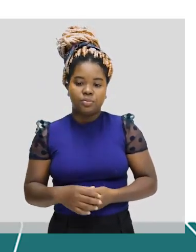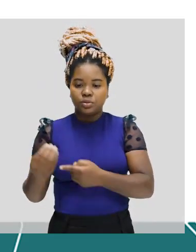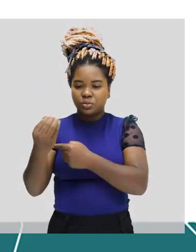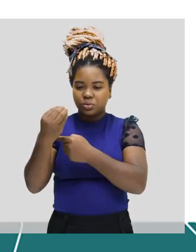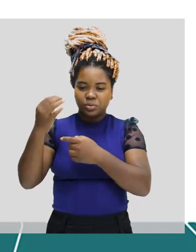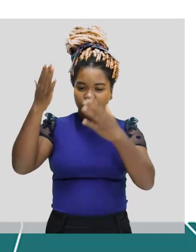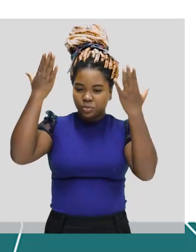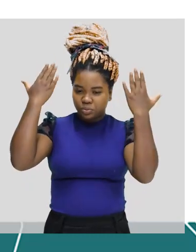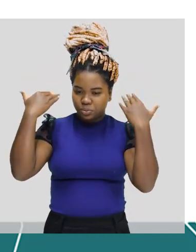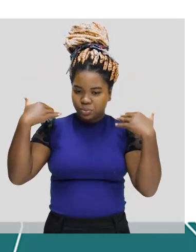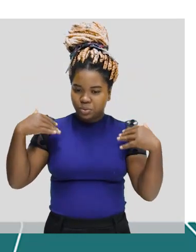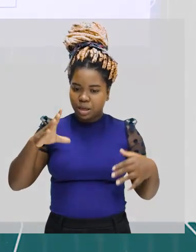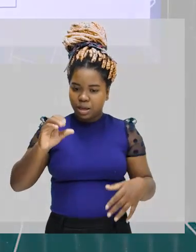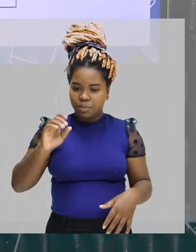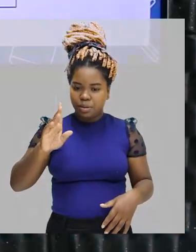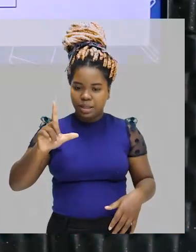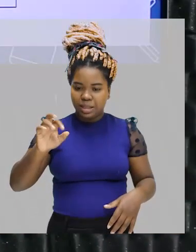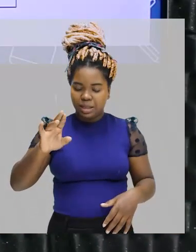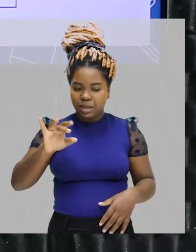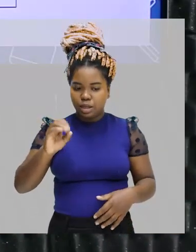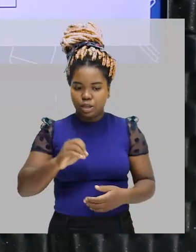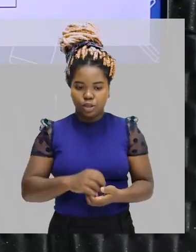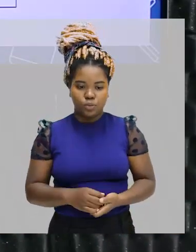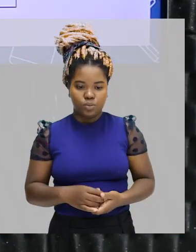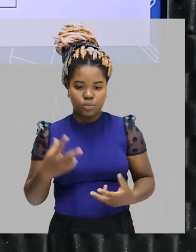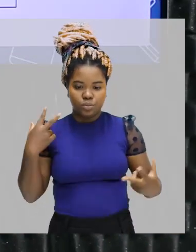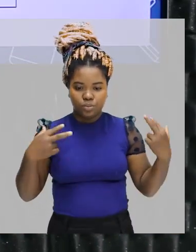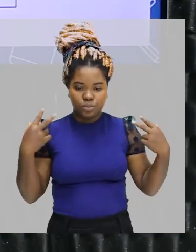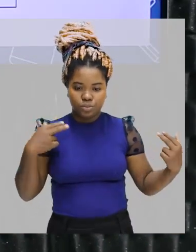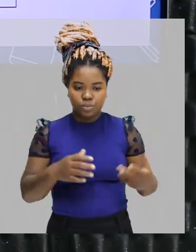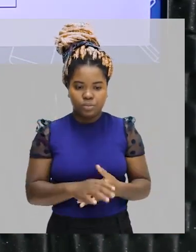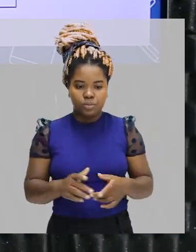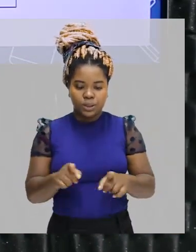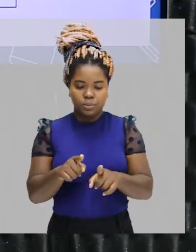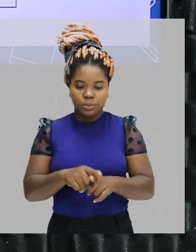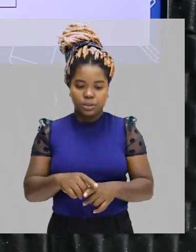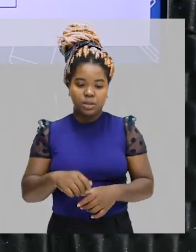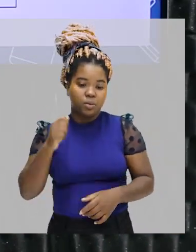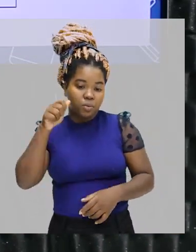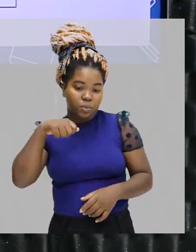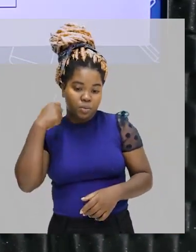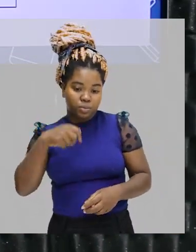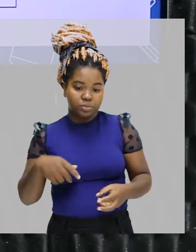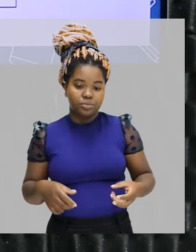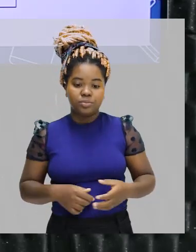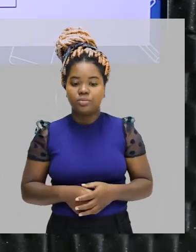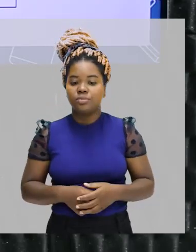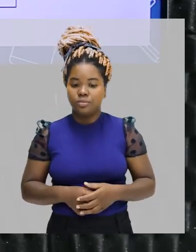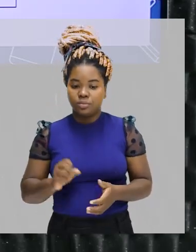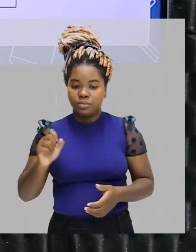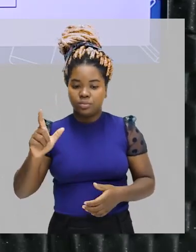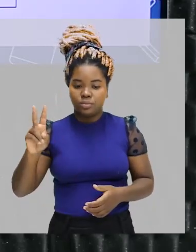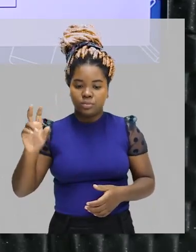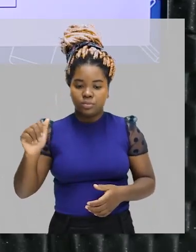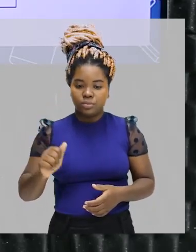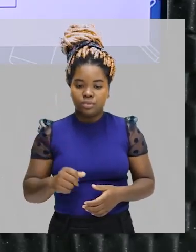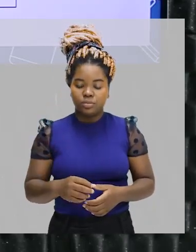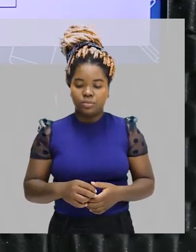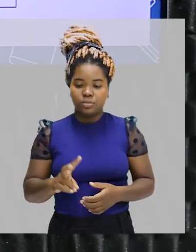no masculino ou feminino. Lawyer ou attorney é o advogado. Lifeguard,